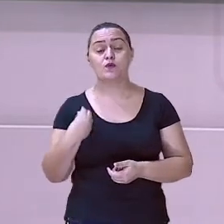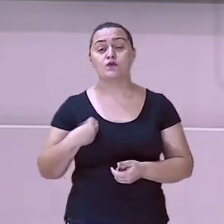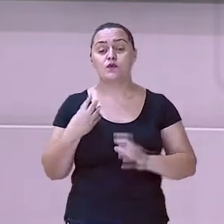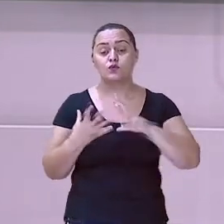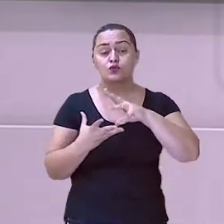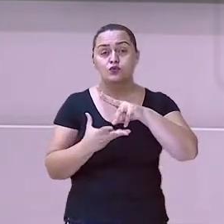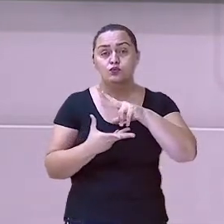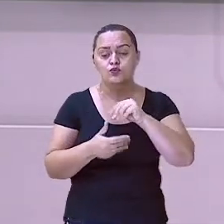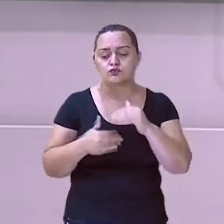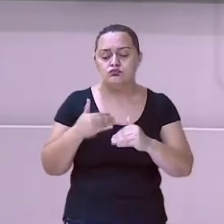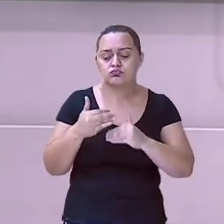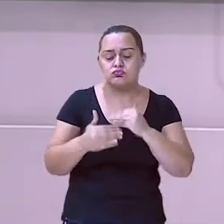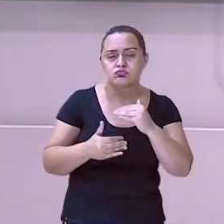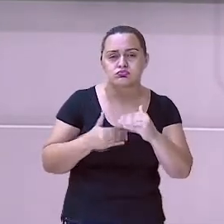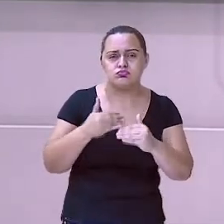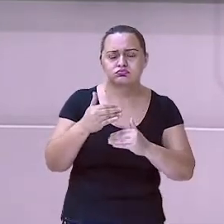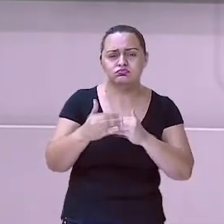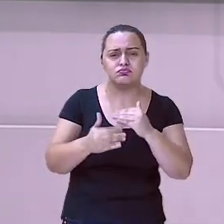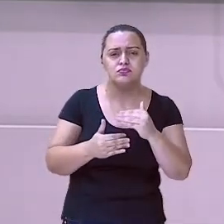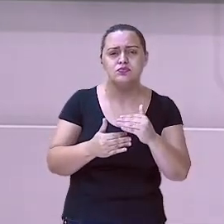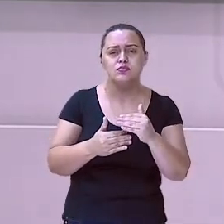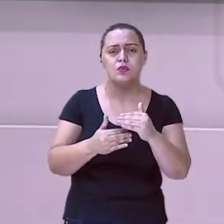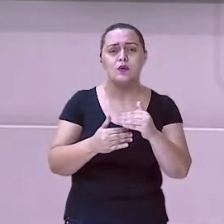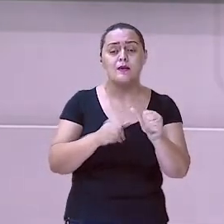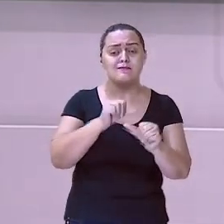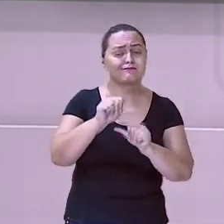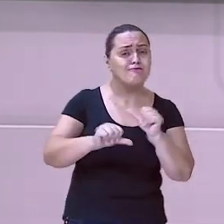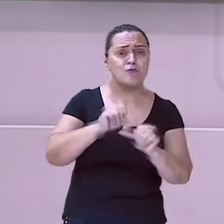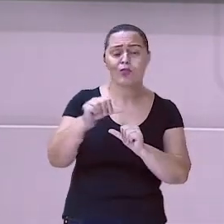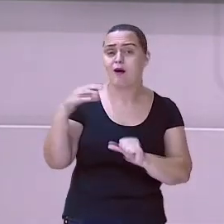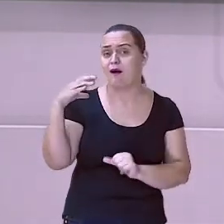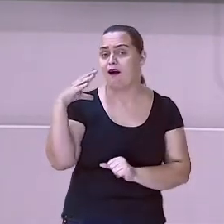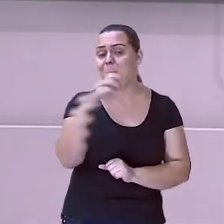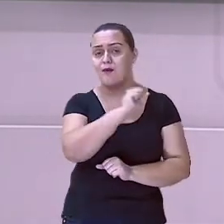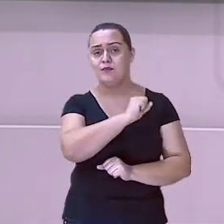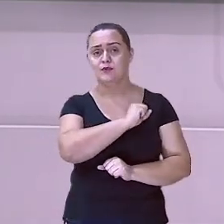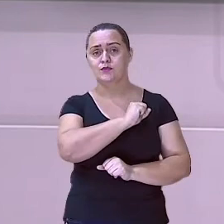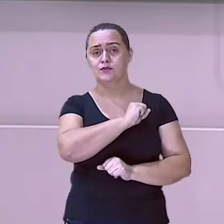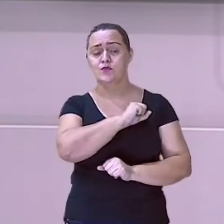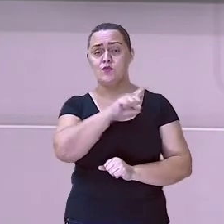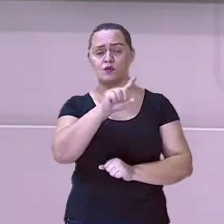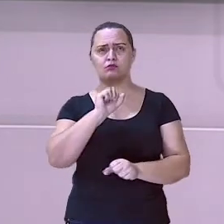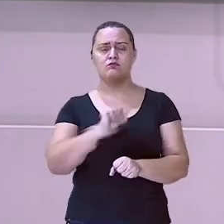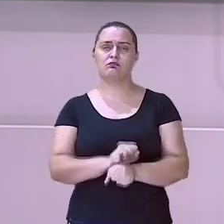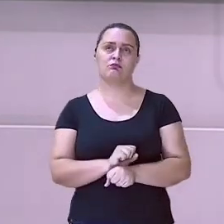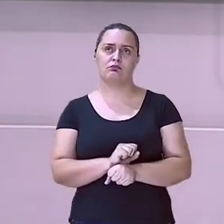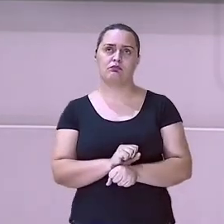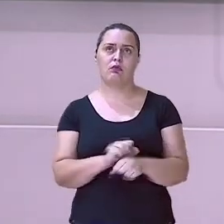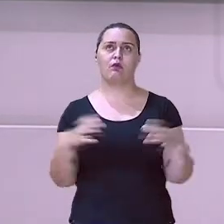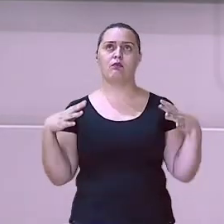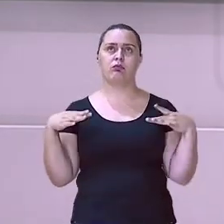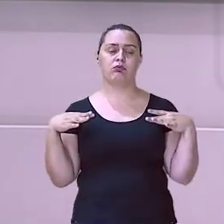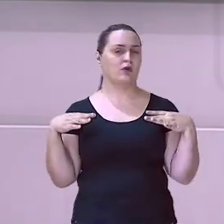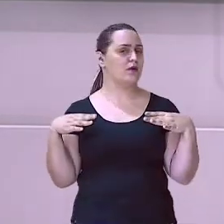de transição muito rápido. Você não pode ficar parado.